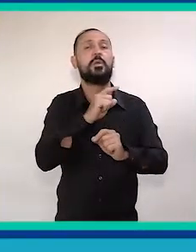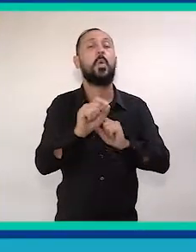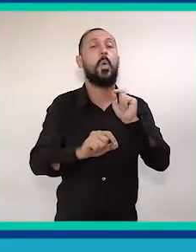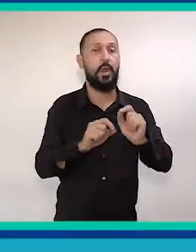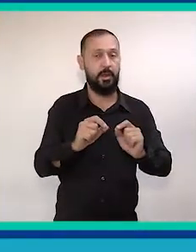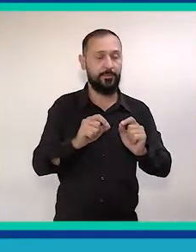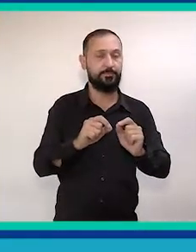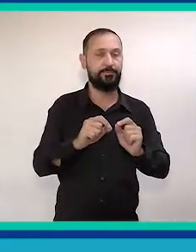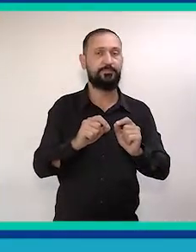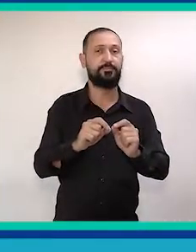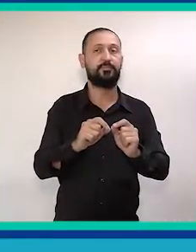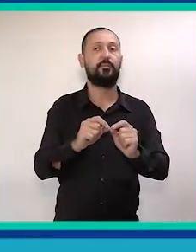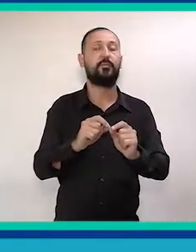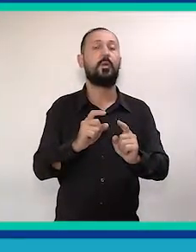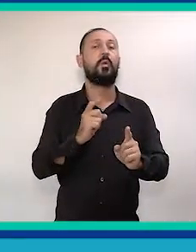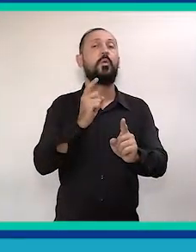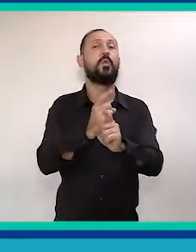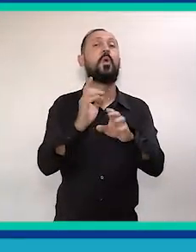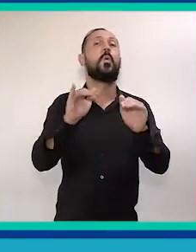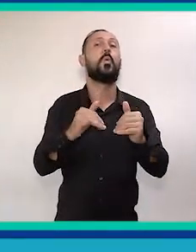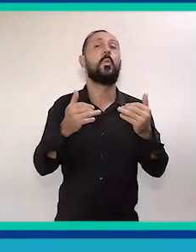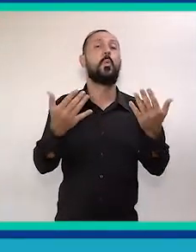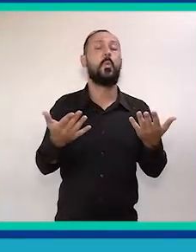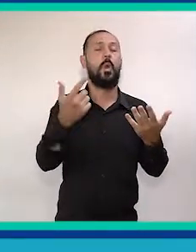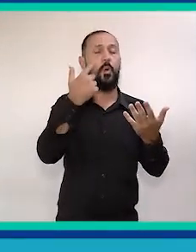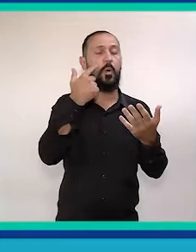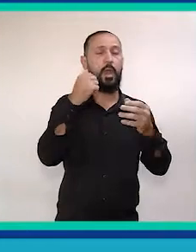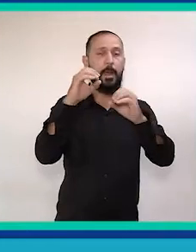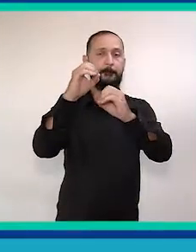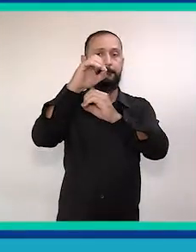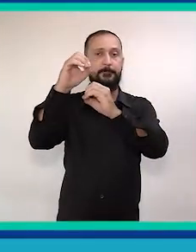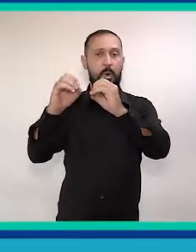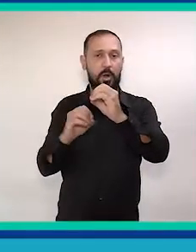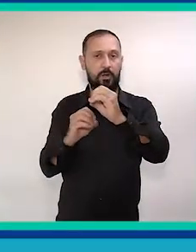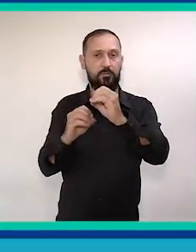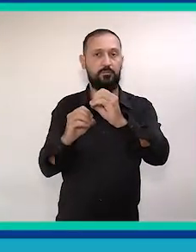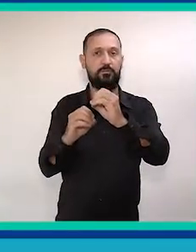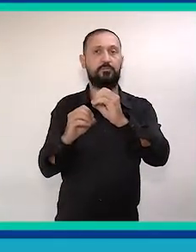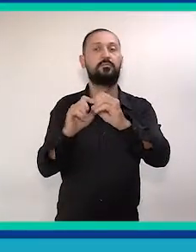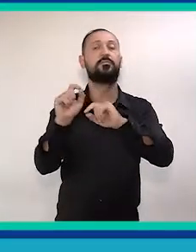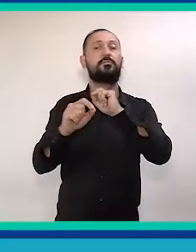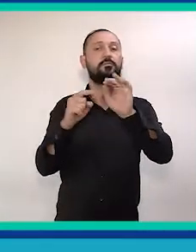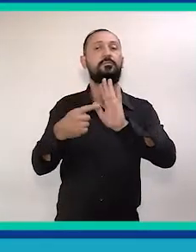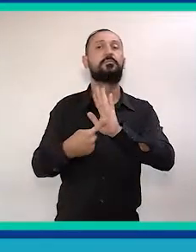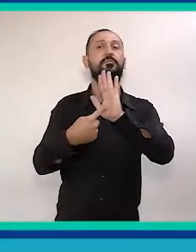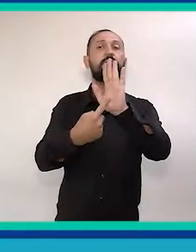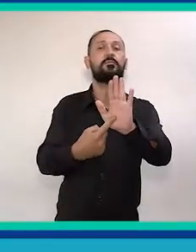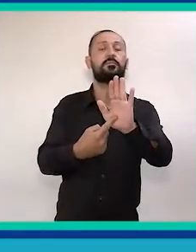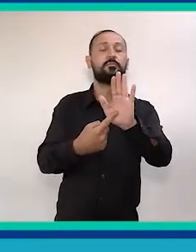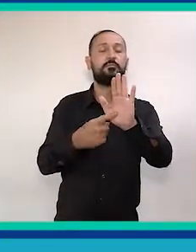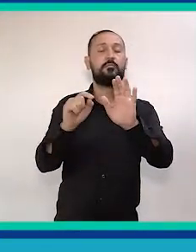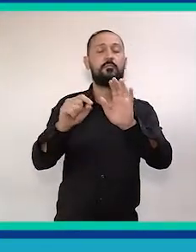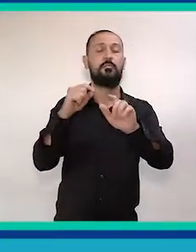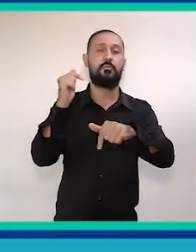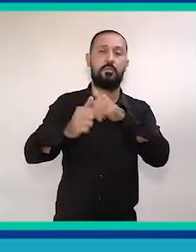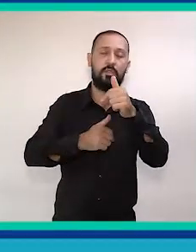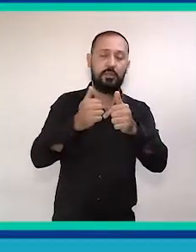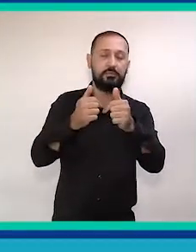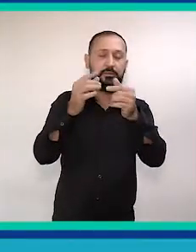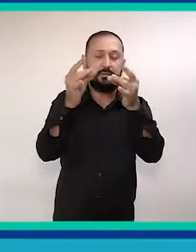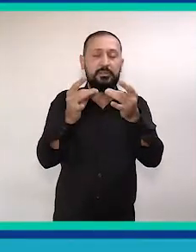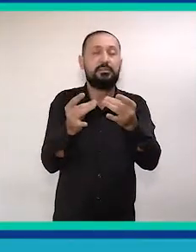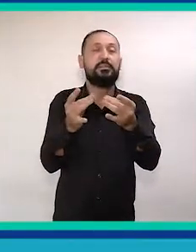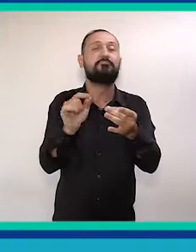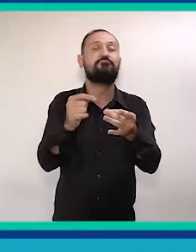sempre precisa conseguir encontrar quais são as moléculas que apresentam